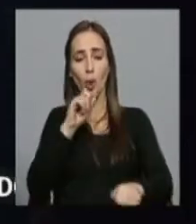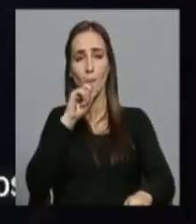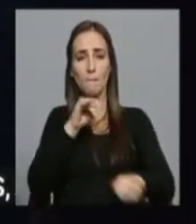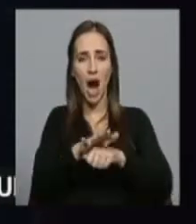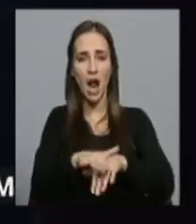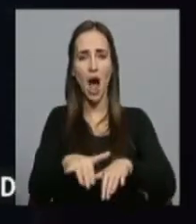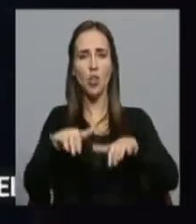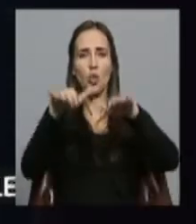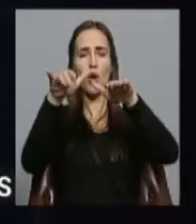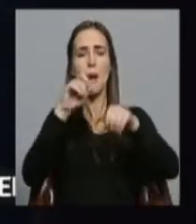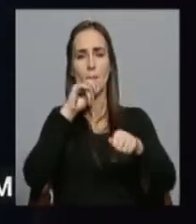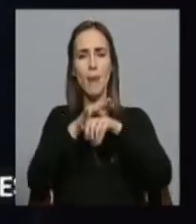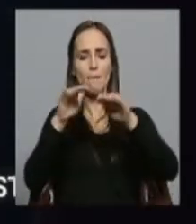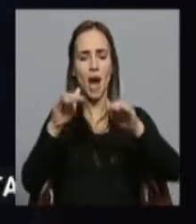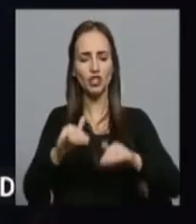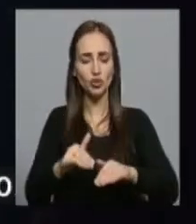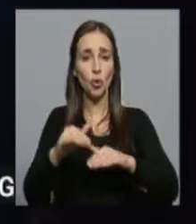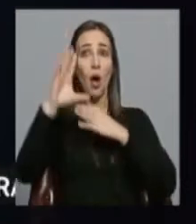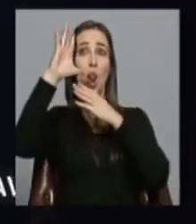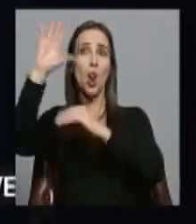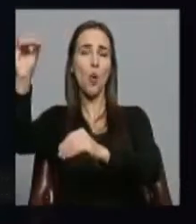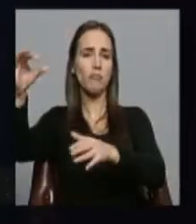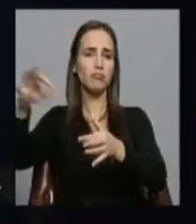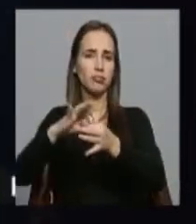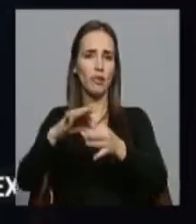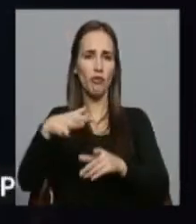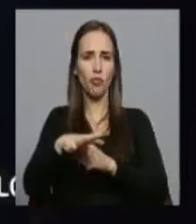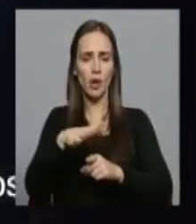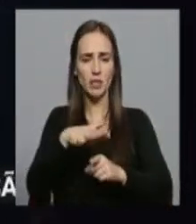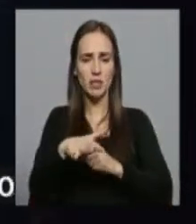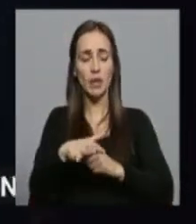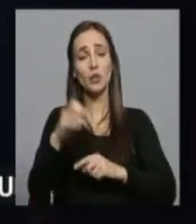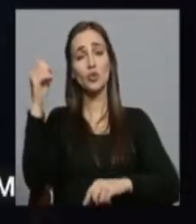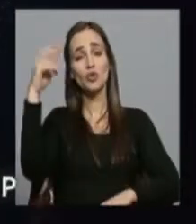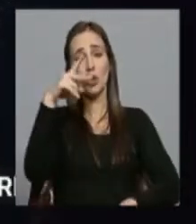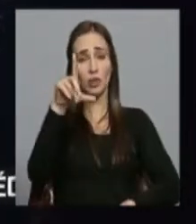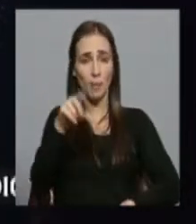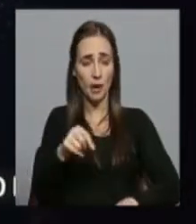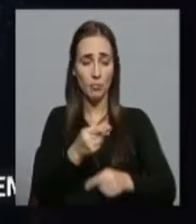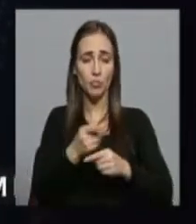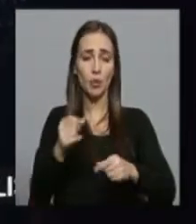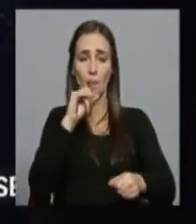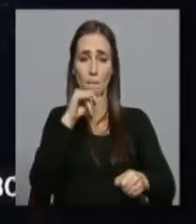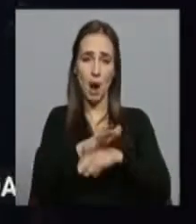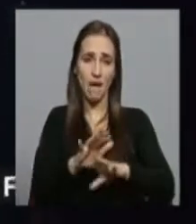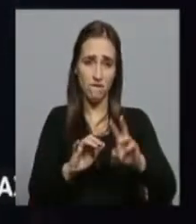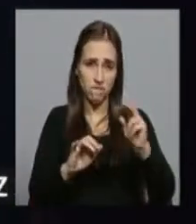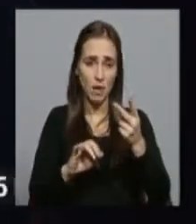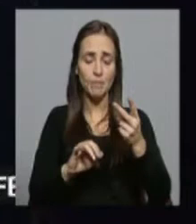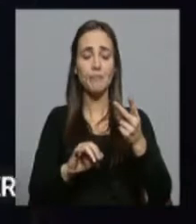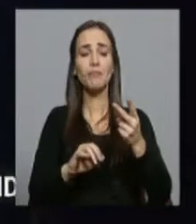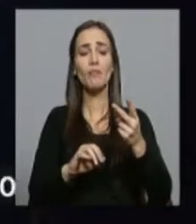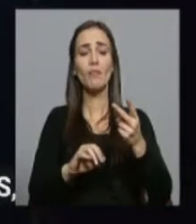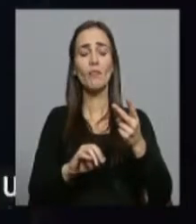baixa, pela própria Lua. Para a influência da Lua, já agora também um bocadinho do Sol, porque as marés têm essas duas componentes, e diz o seguinte, que